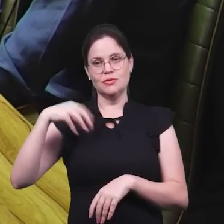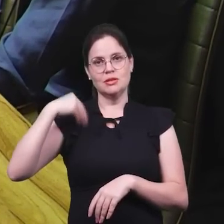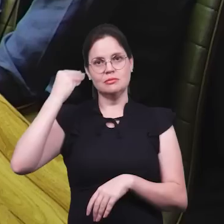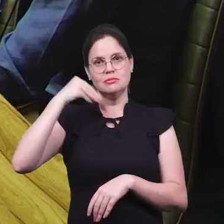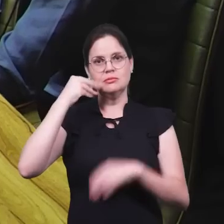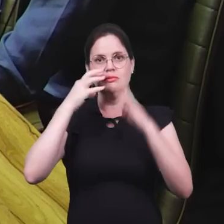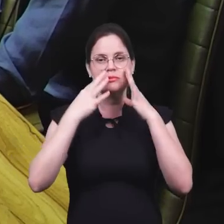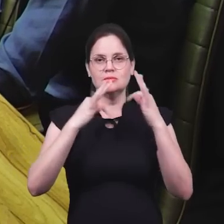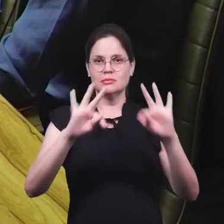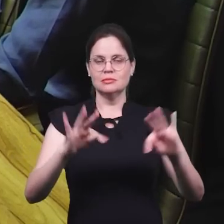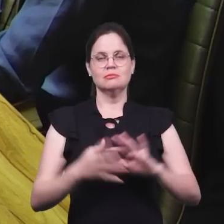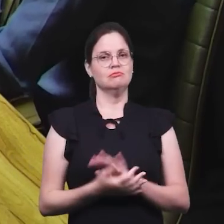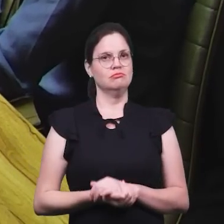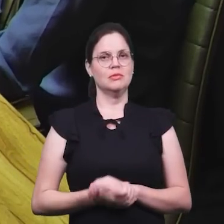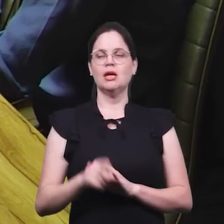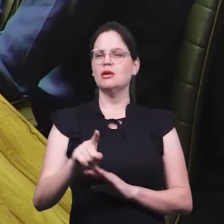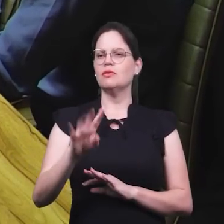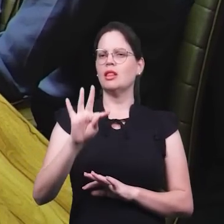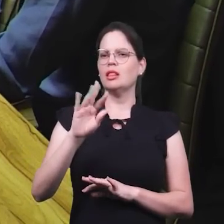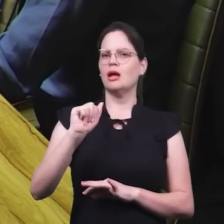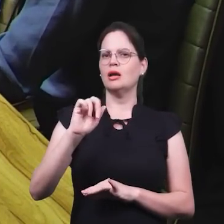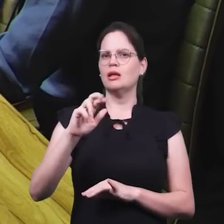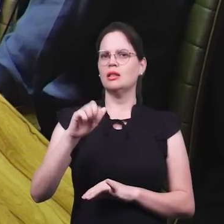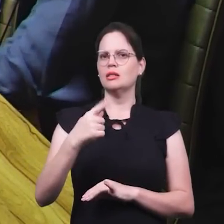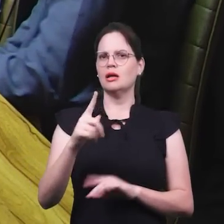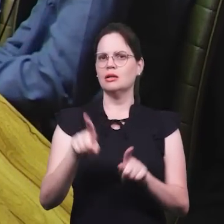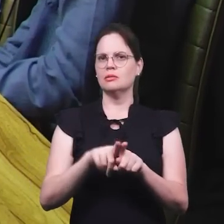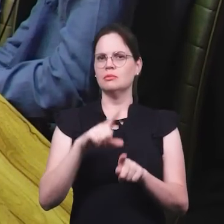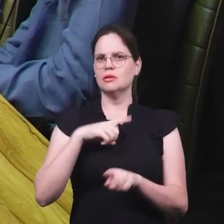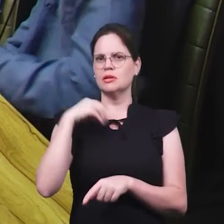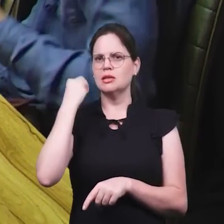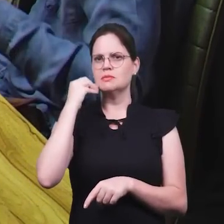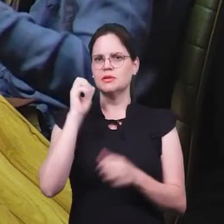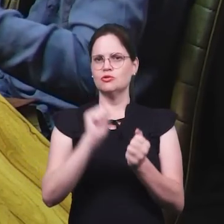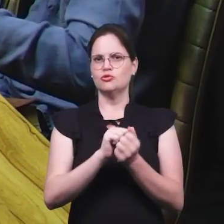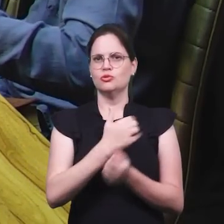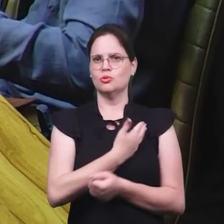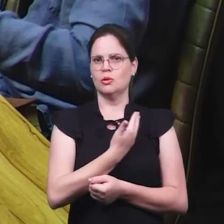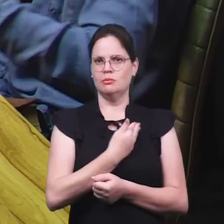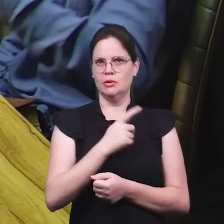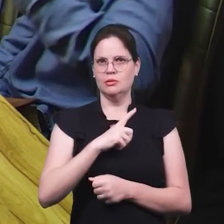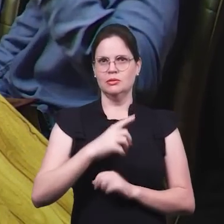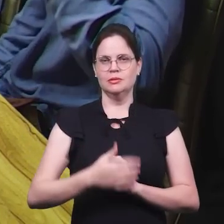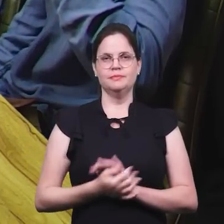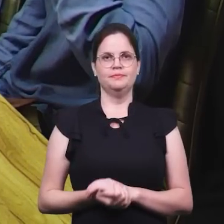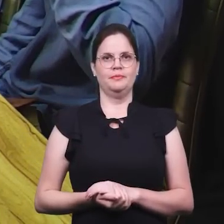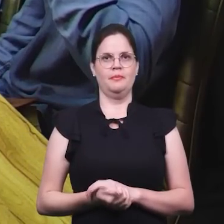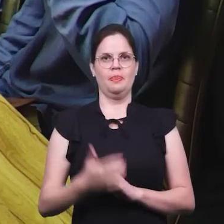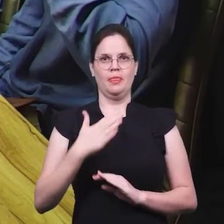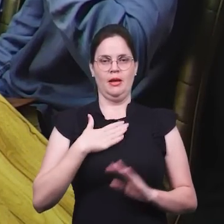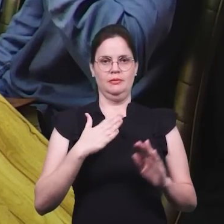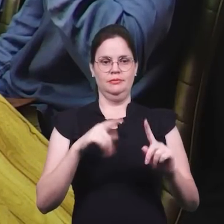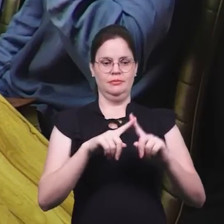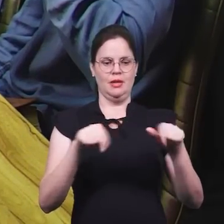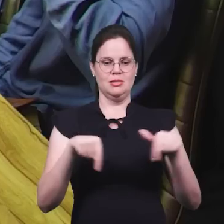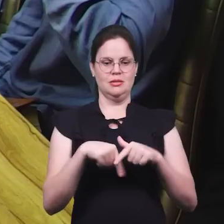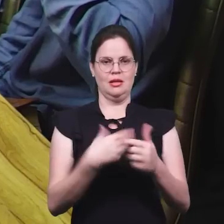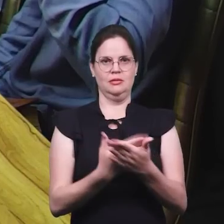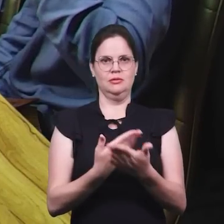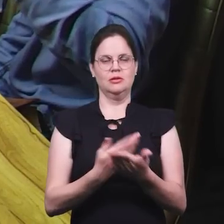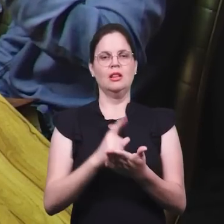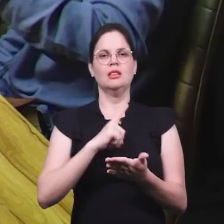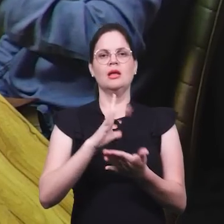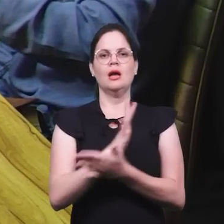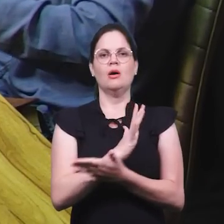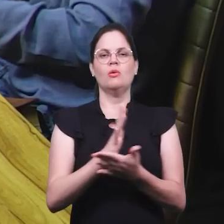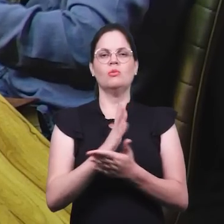aqui no podcast. E você, Tainá, tem alguma experiência com colega, com amigo? Na minha sala sempre teve algumas pessoas que